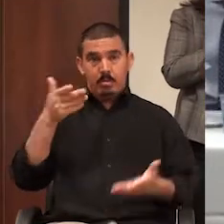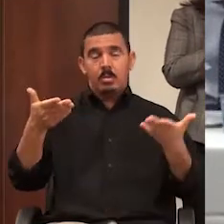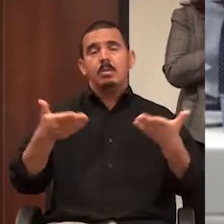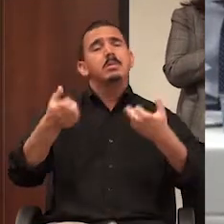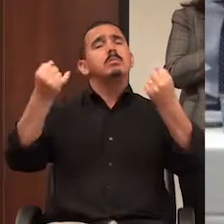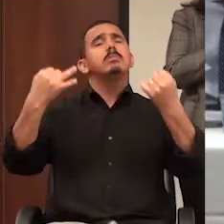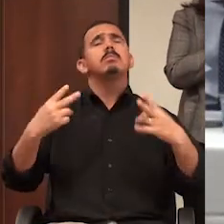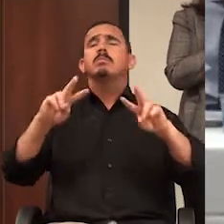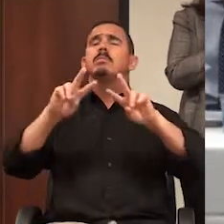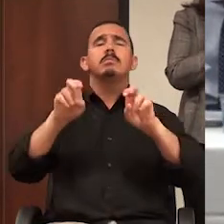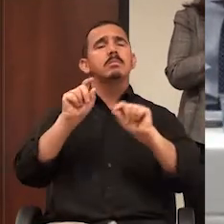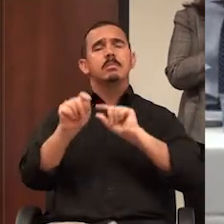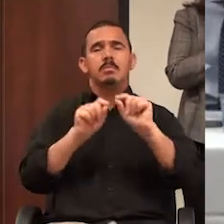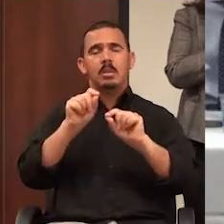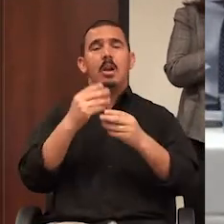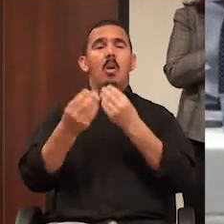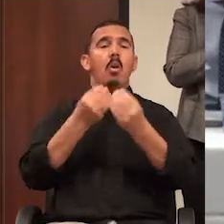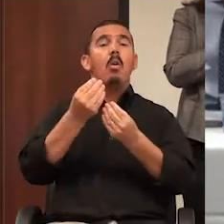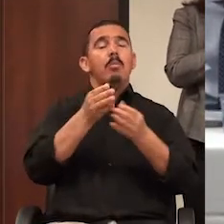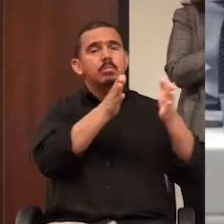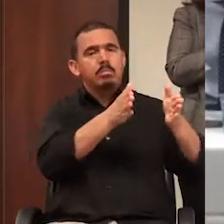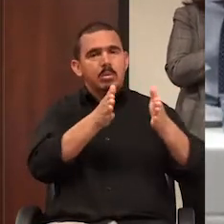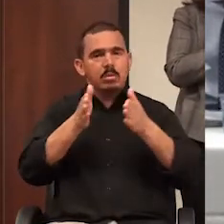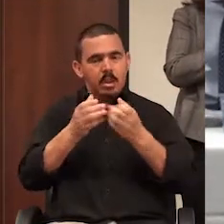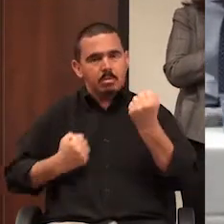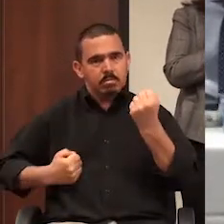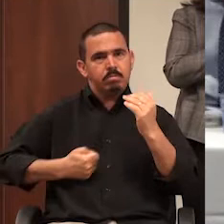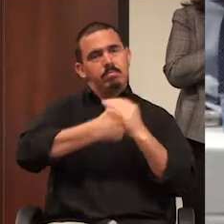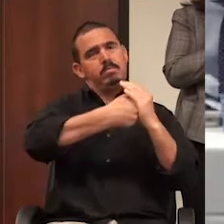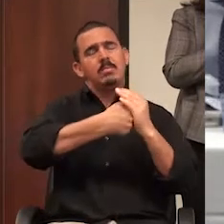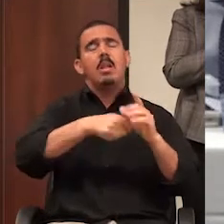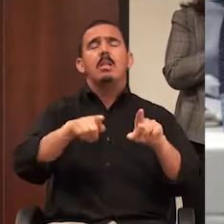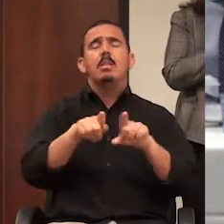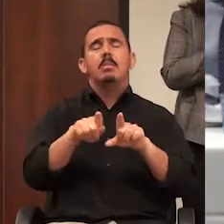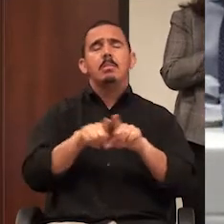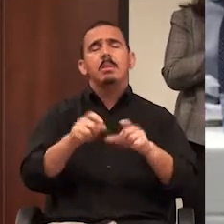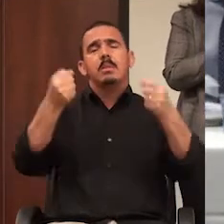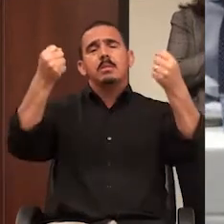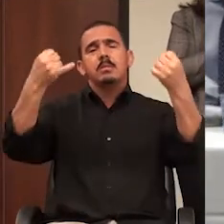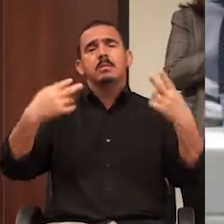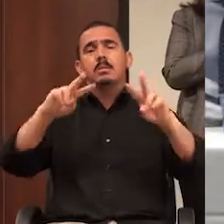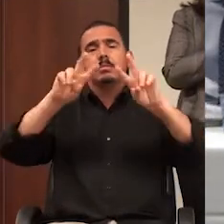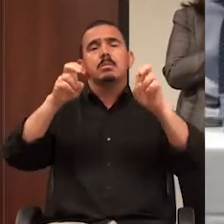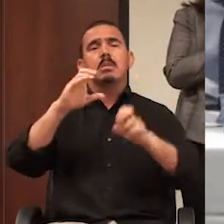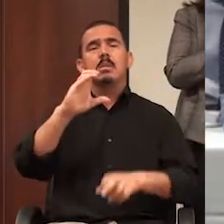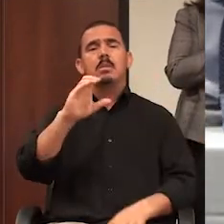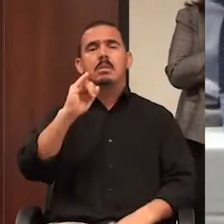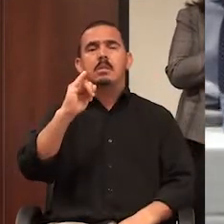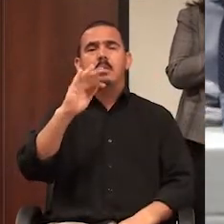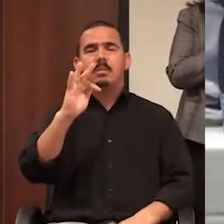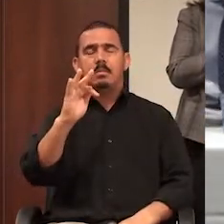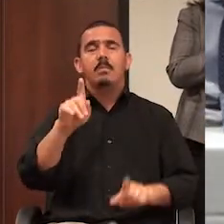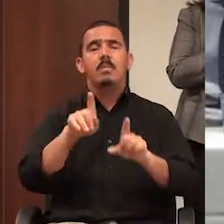falar sobre o processo de curatela, depois vamos falar sobre a CIF e